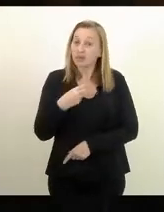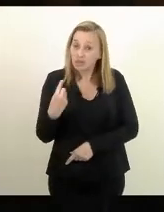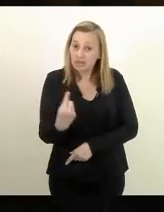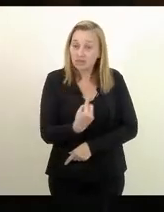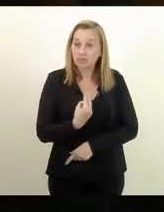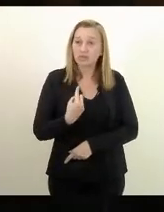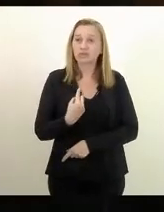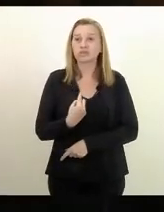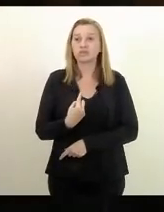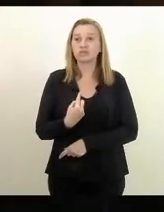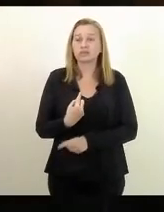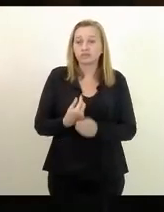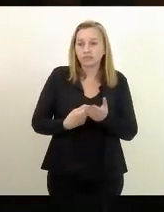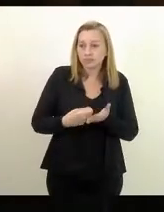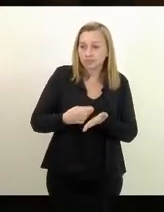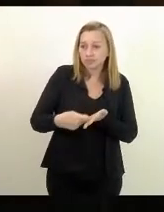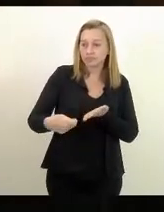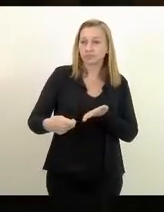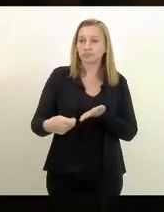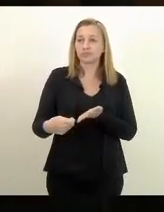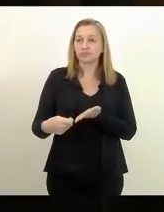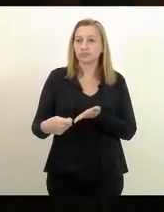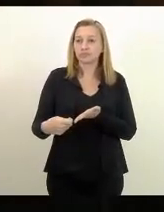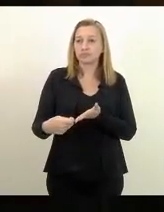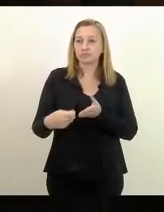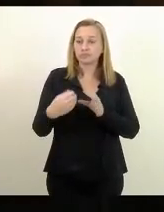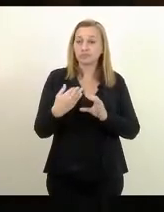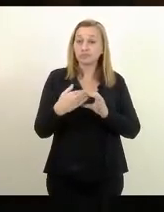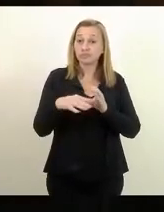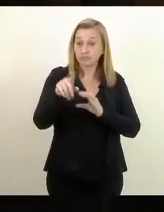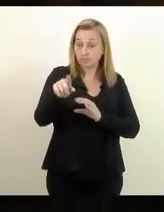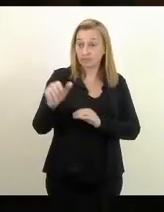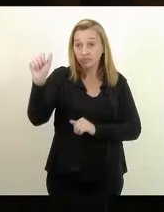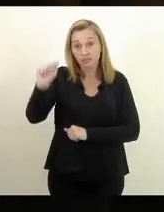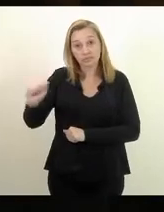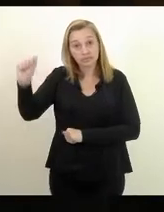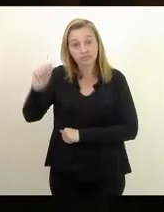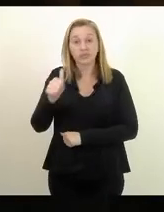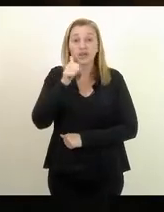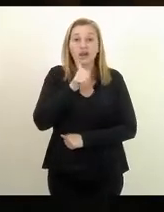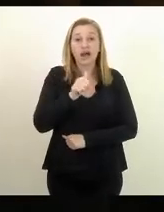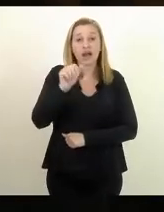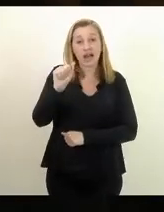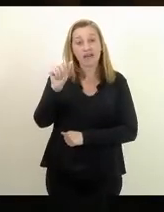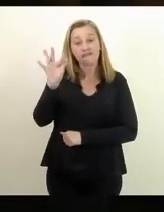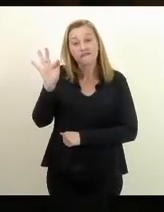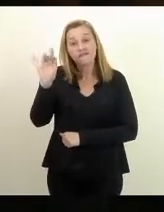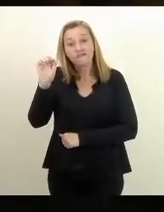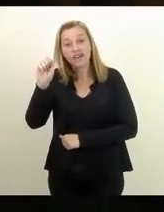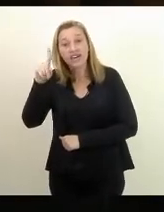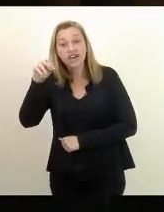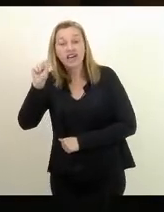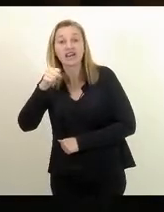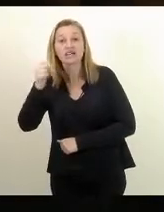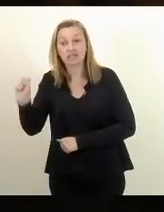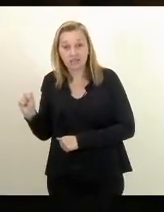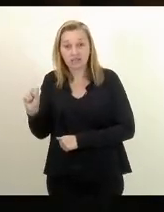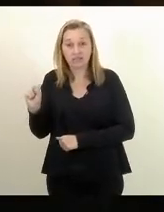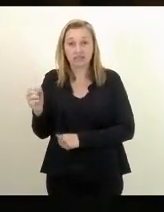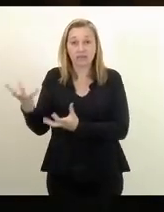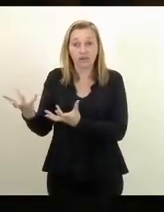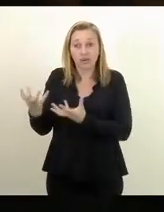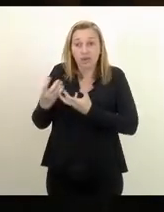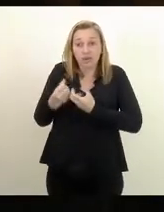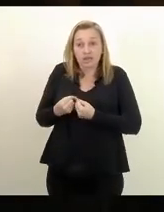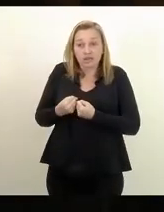dirijamos isso a essa associação das mulheres afegãs que pelo menos vão receber